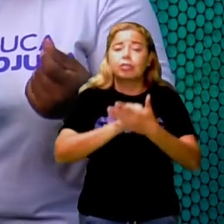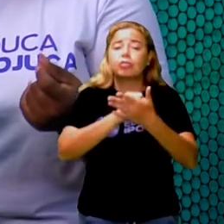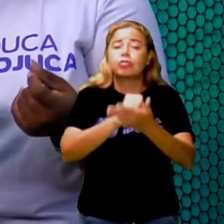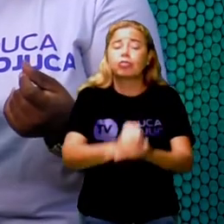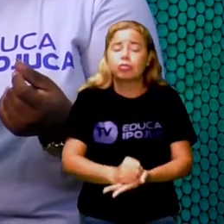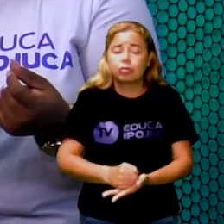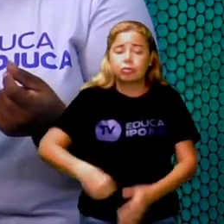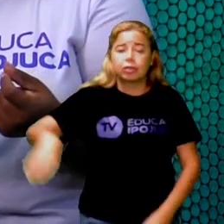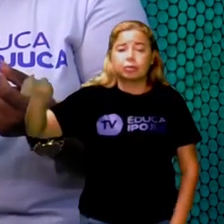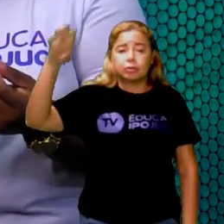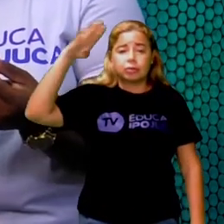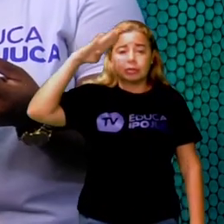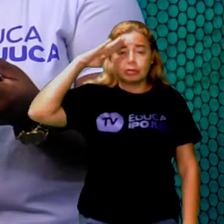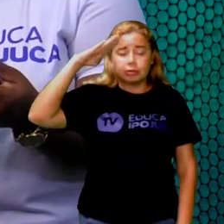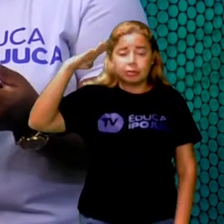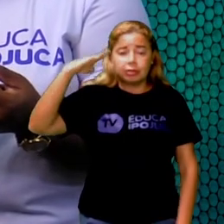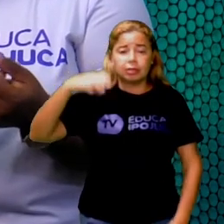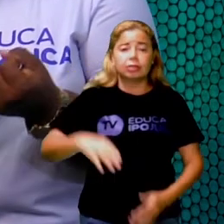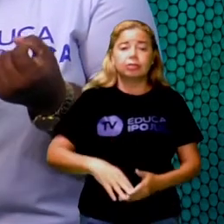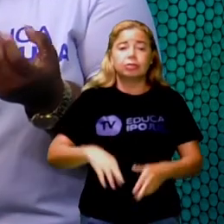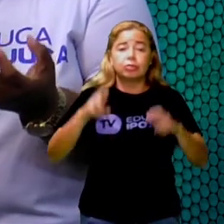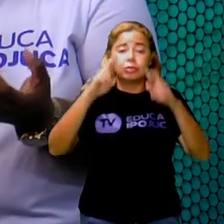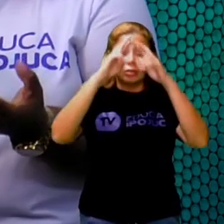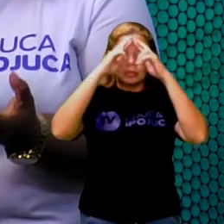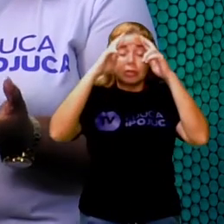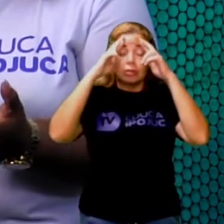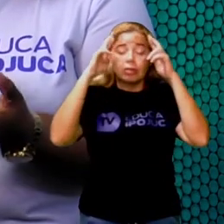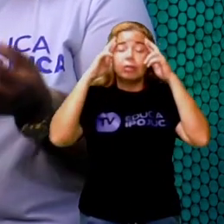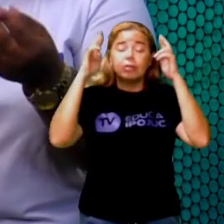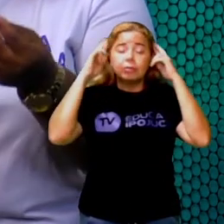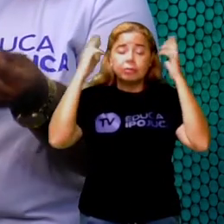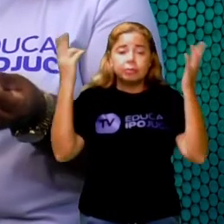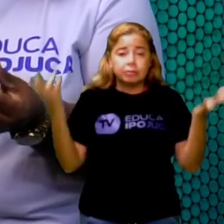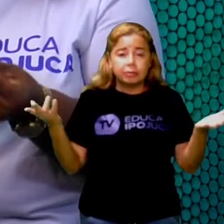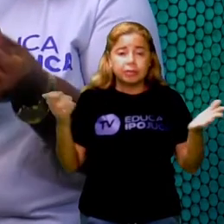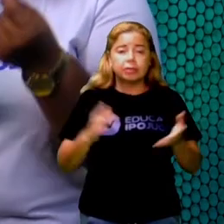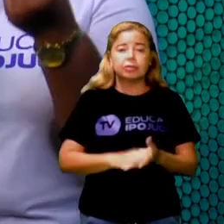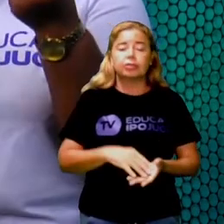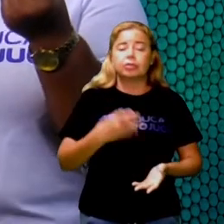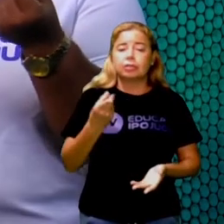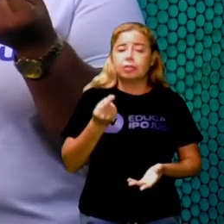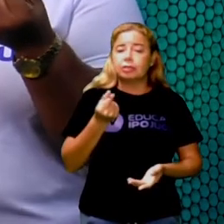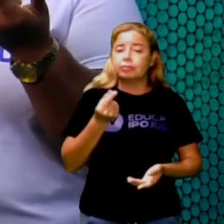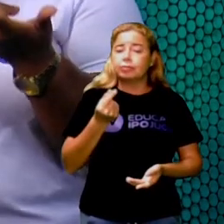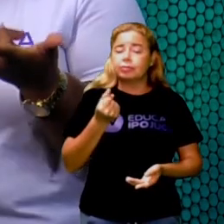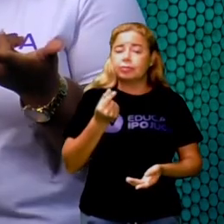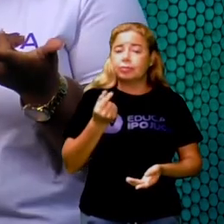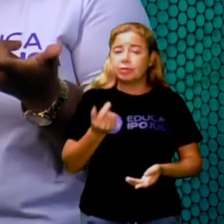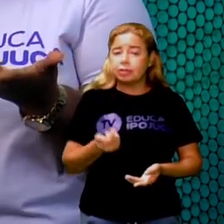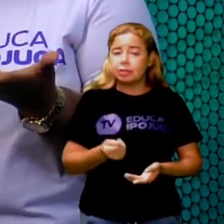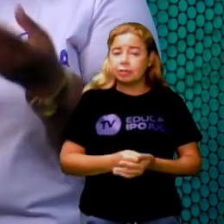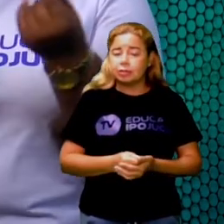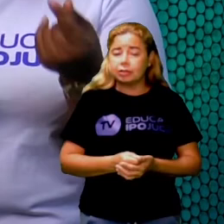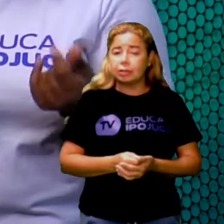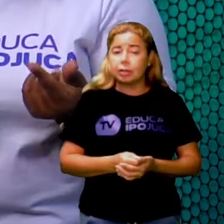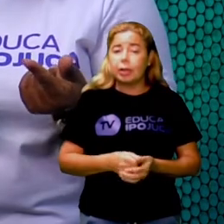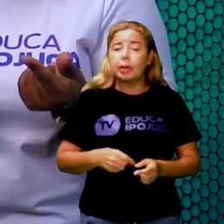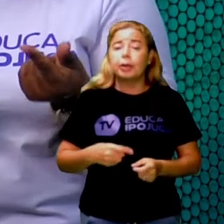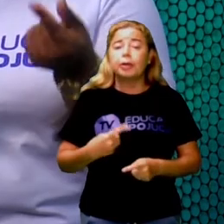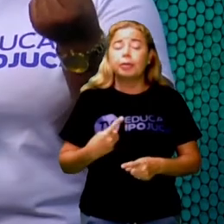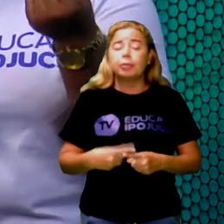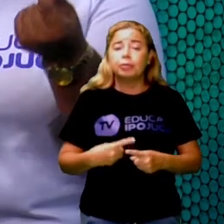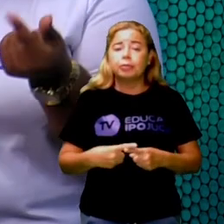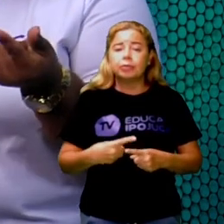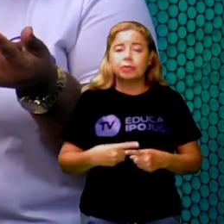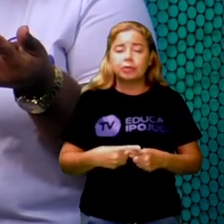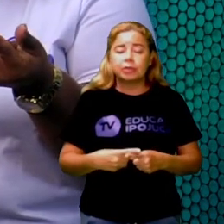quando eles recebiam, tá, o seu dinheiro em troca de quê? Naquela